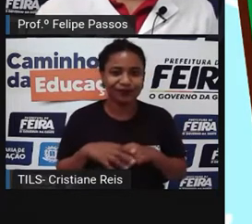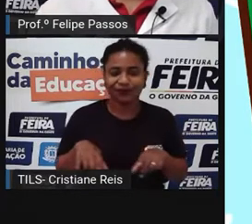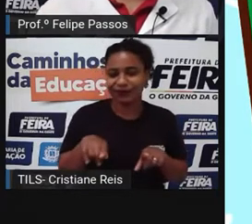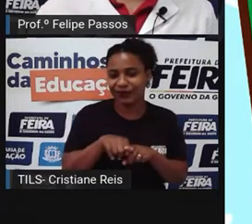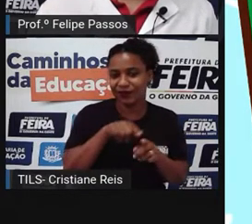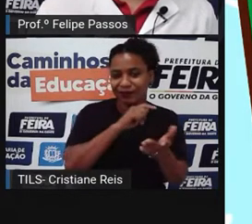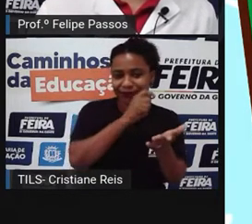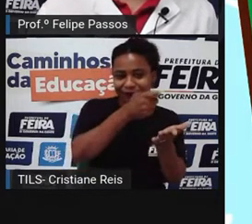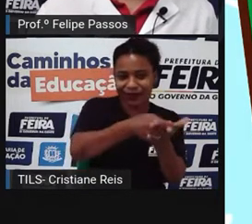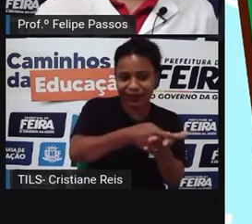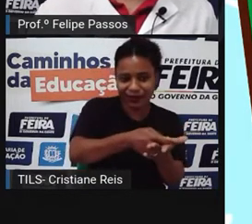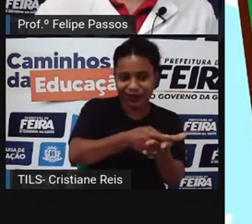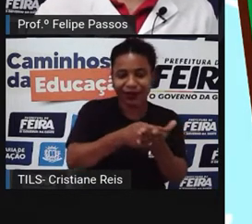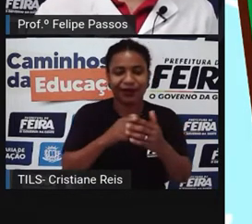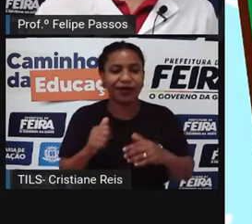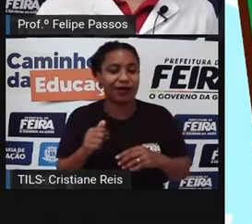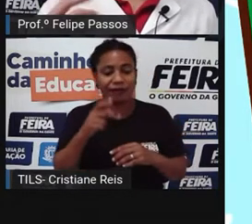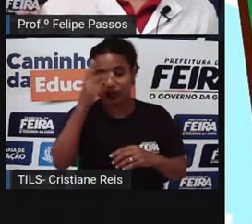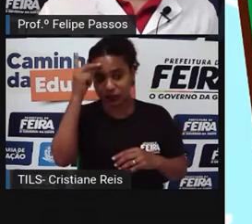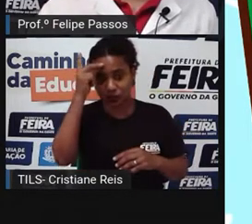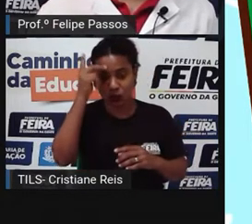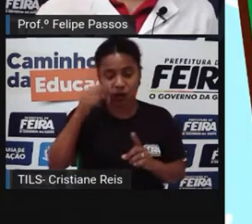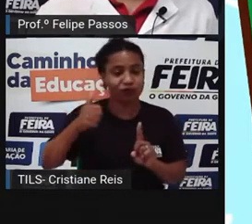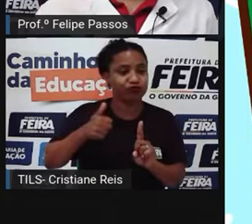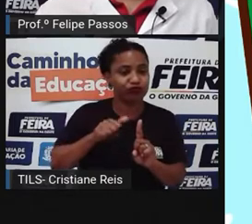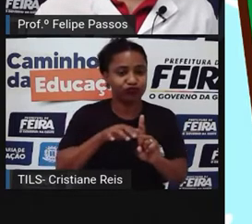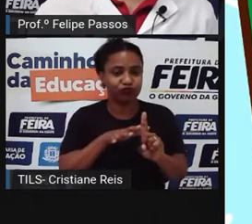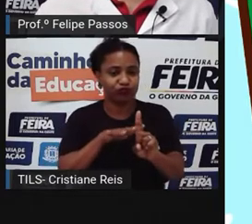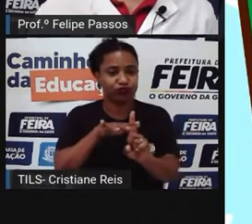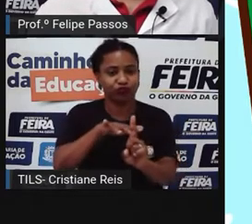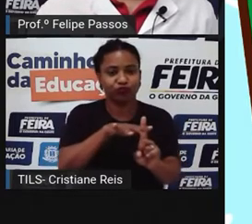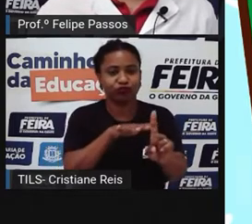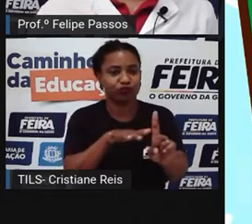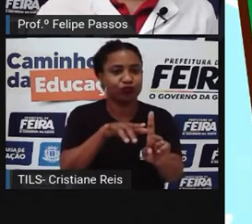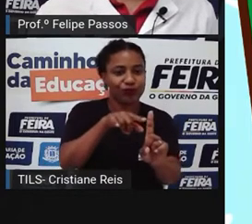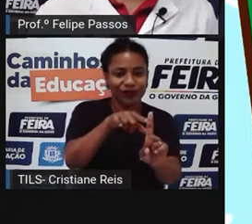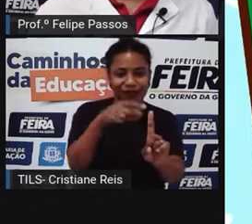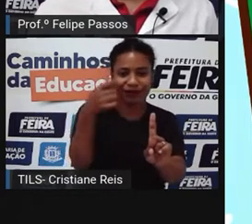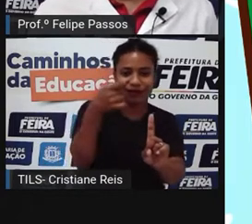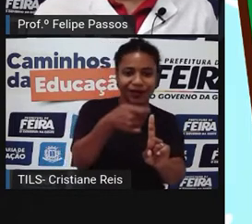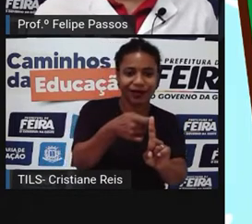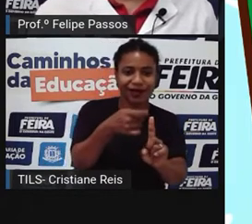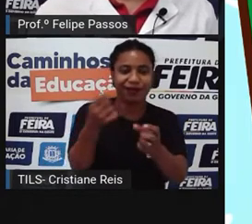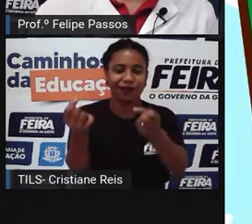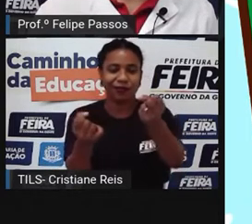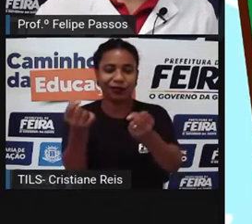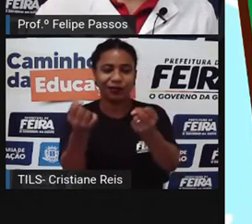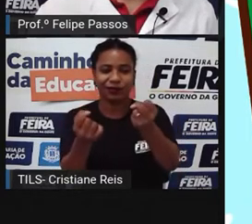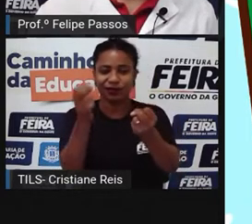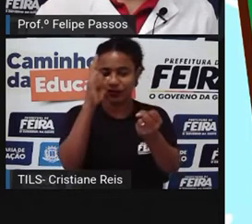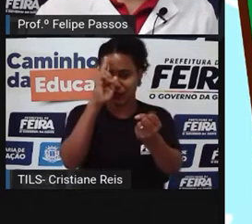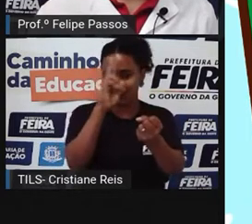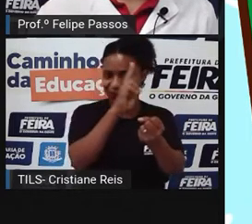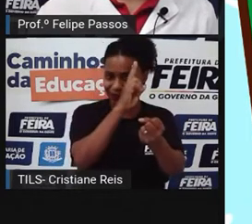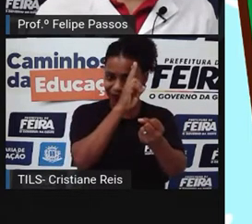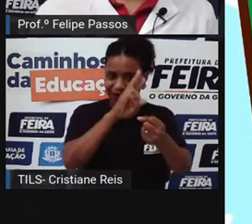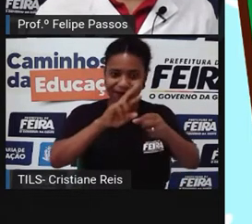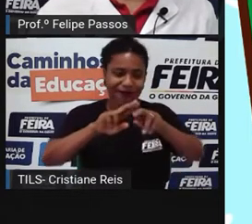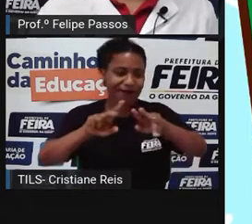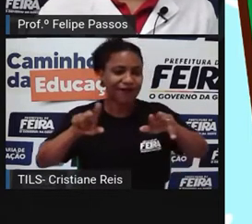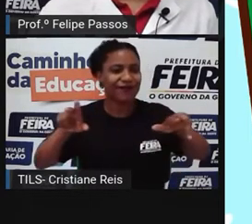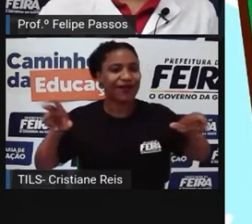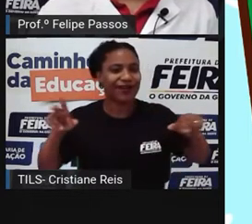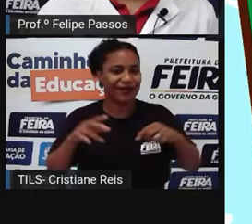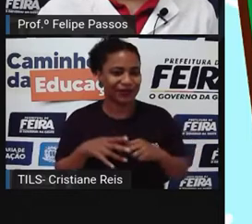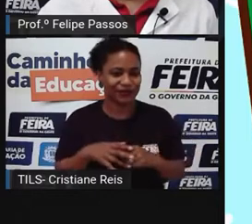por serviços, como um guia turístico, como um motorista, um Uber, enfim. O